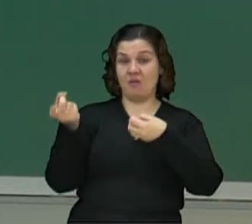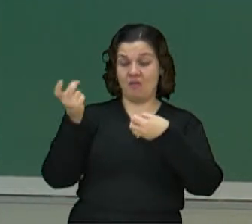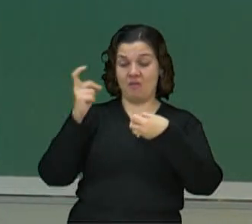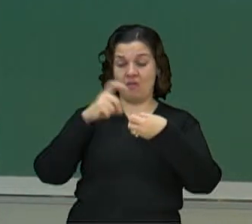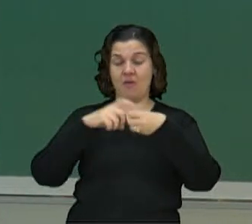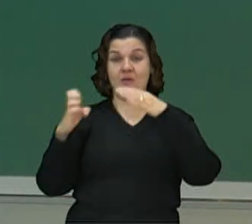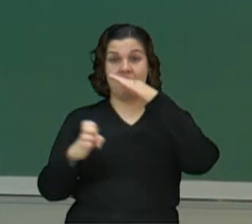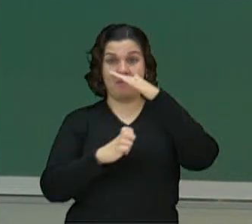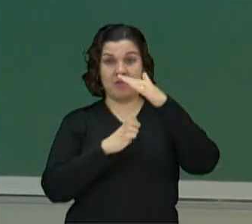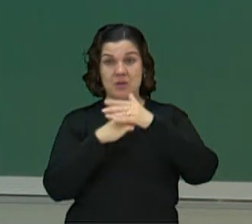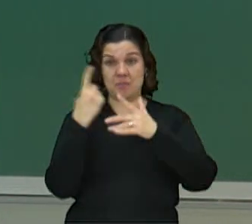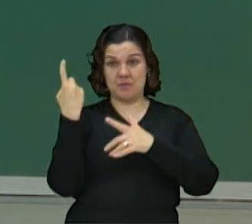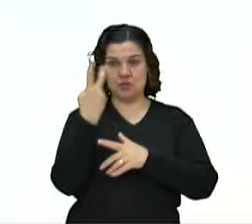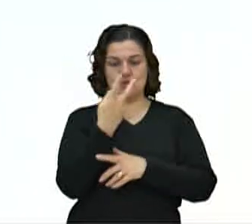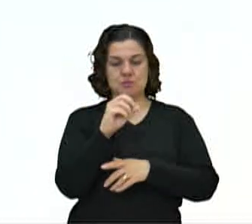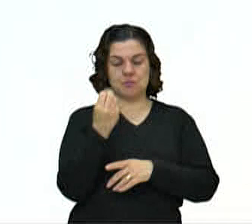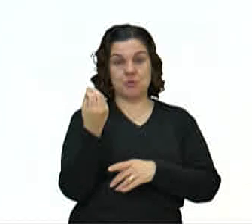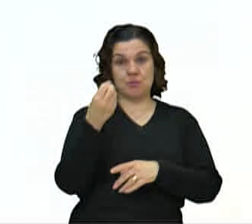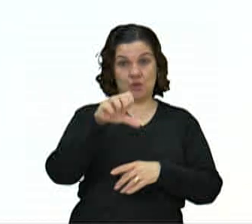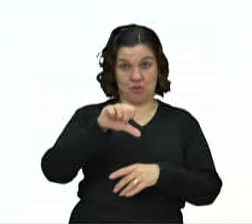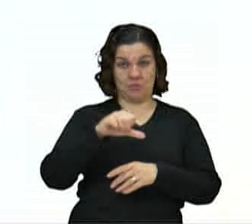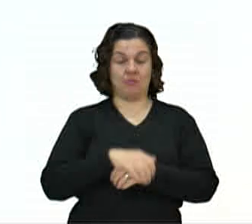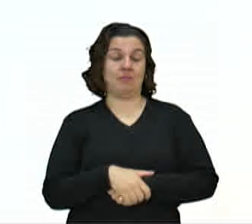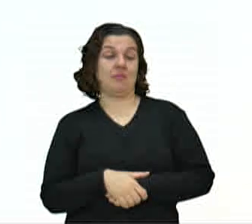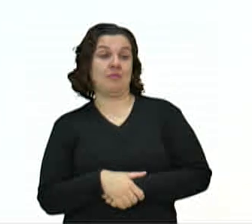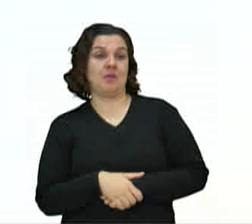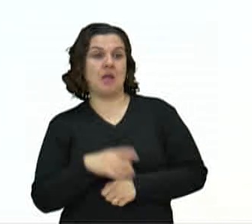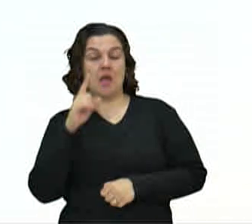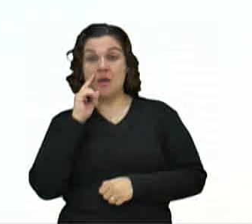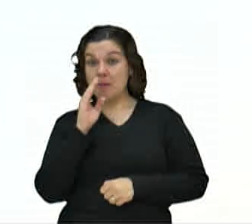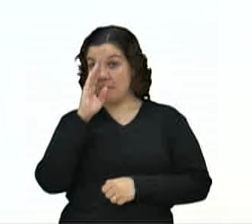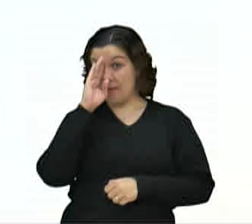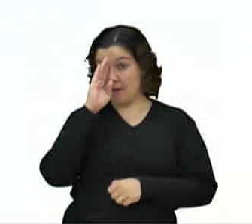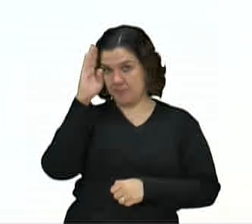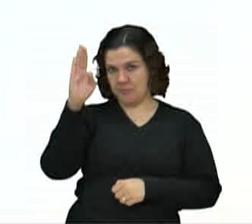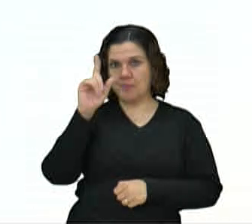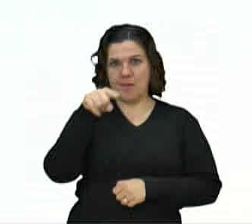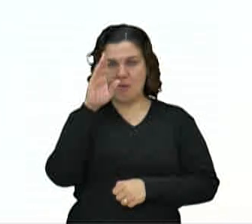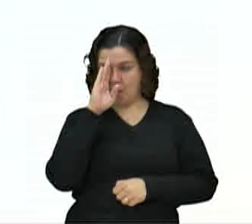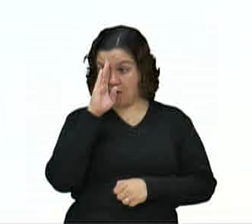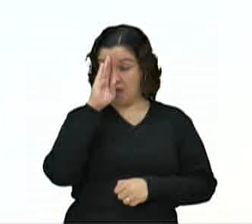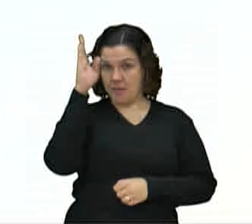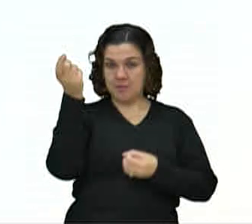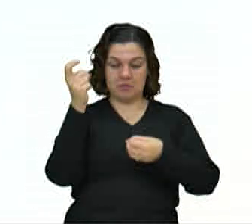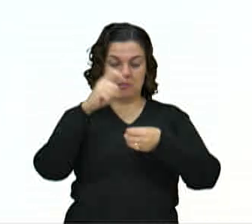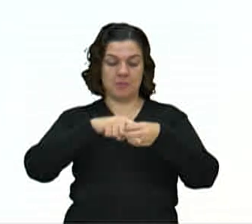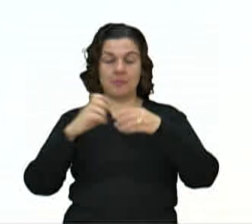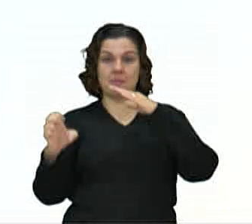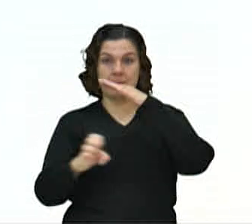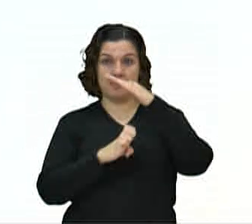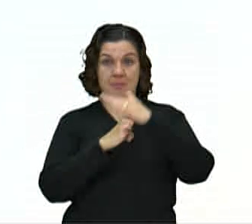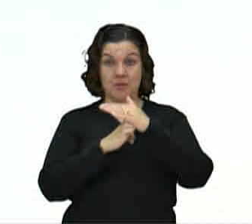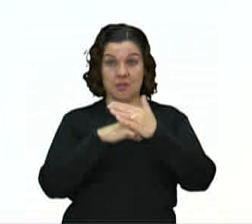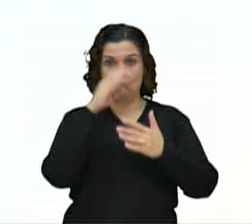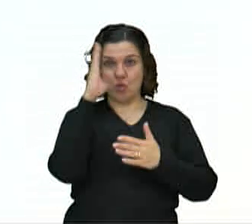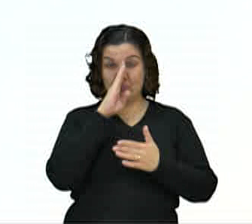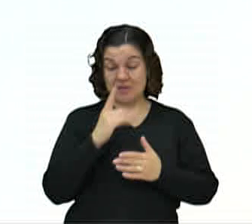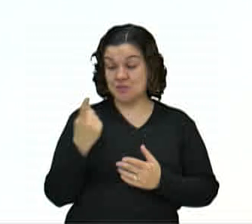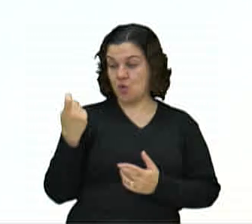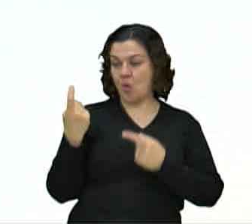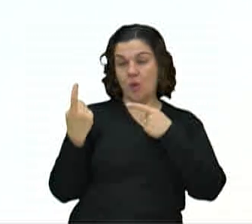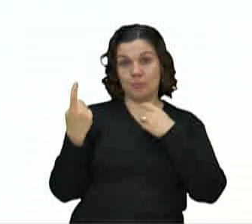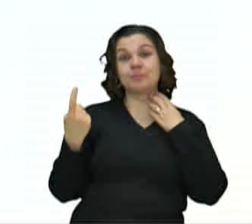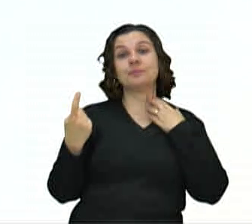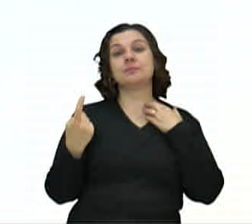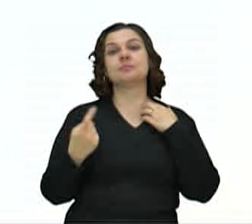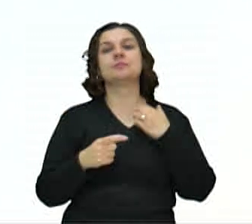mostra em 2009 essa Bolsa de Valores, que é a principal, é a Bolsa de Valores do Brasil hoje, é a única Bolsa de Valores do